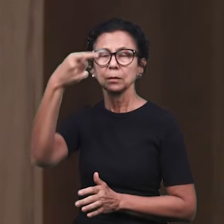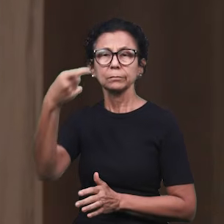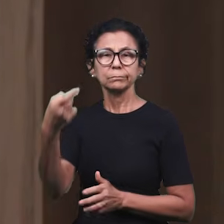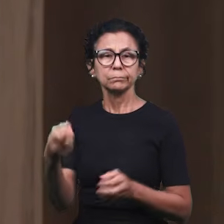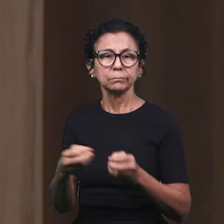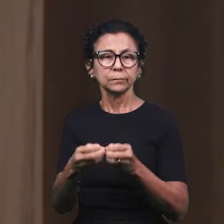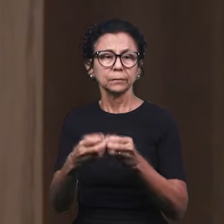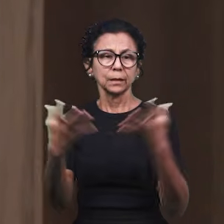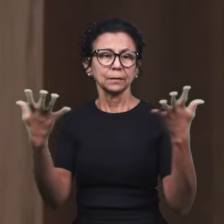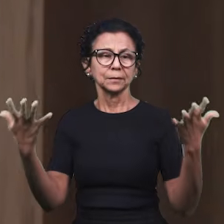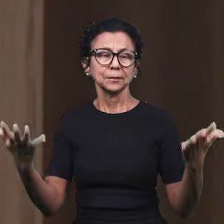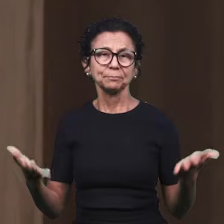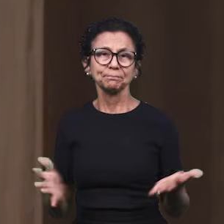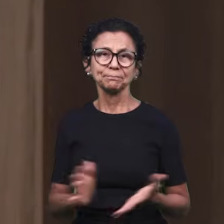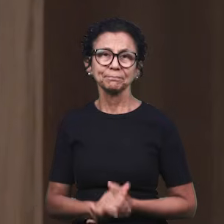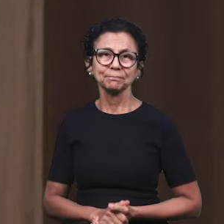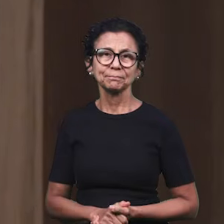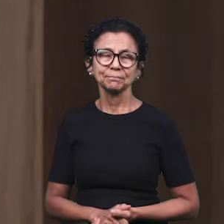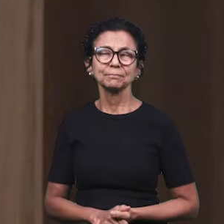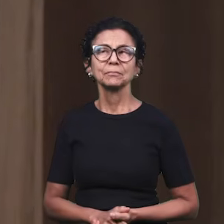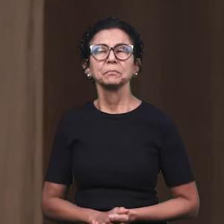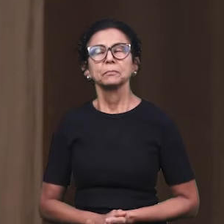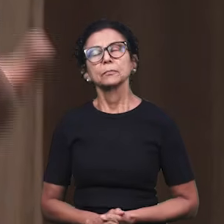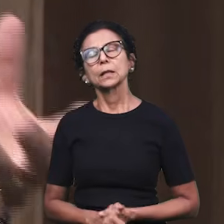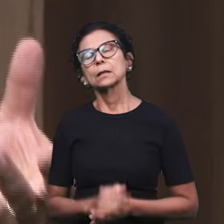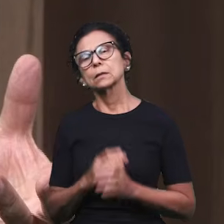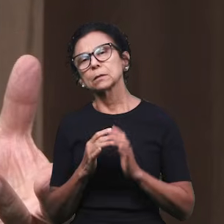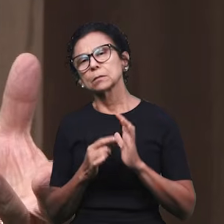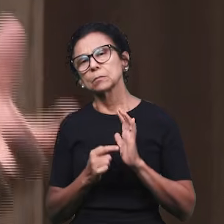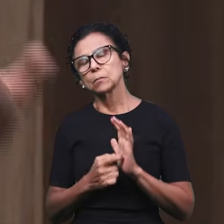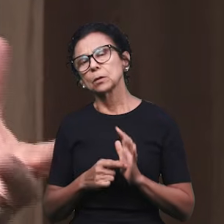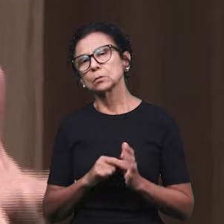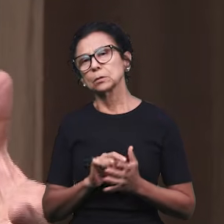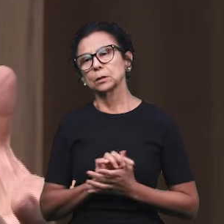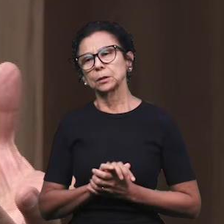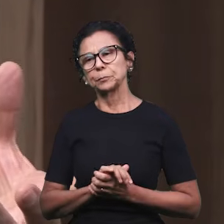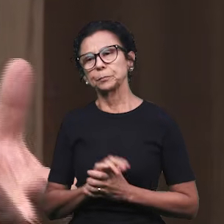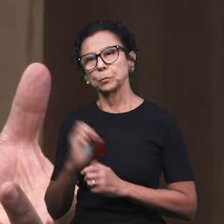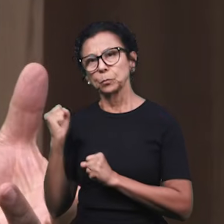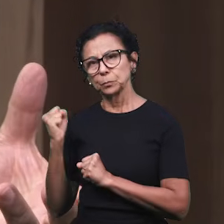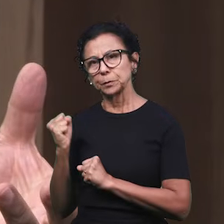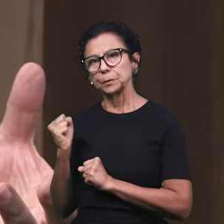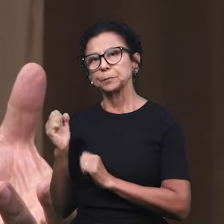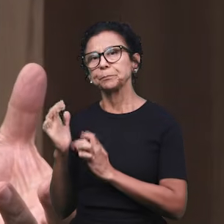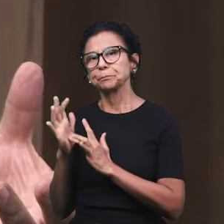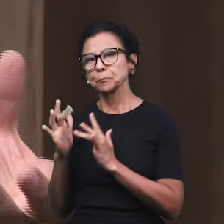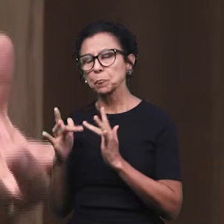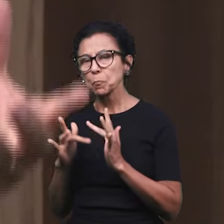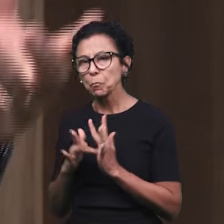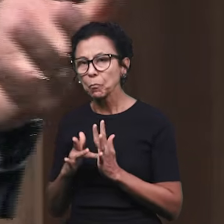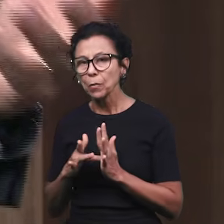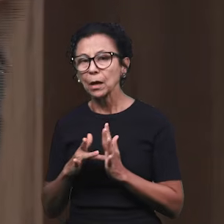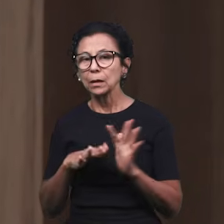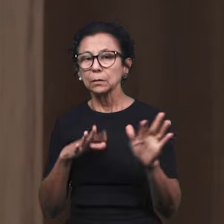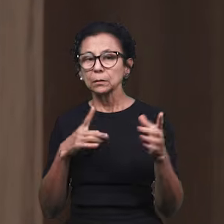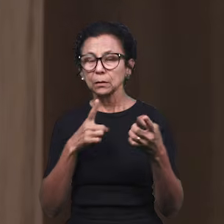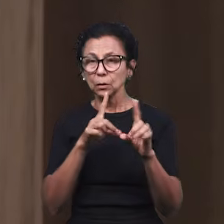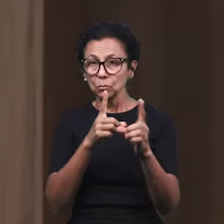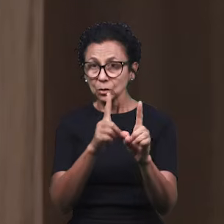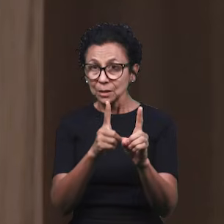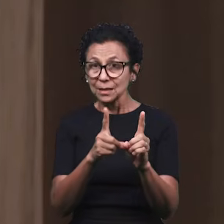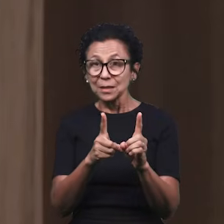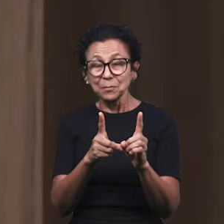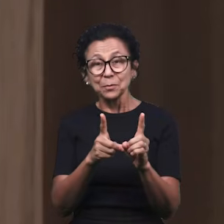dali, né, eles se tornam discípulos verdadeiros do Senhor Jesus, porque quando eles chegam